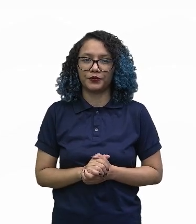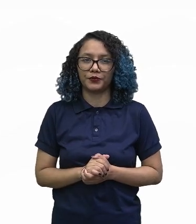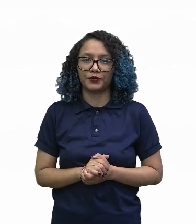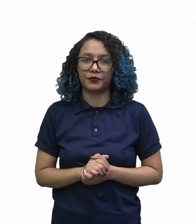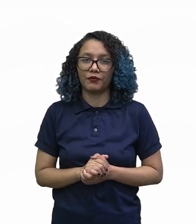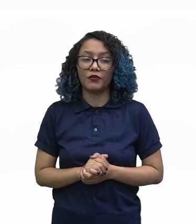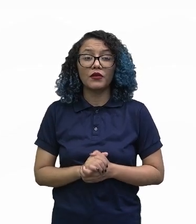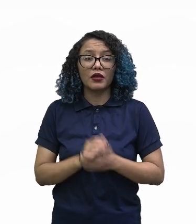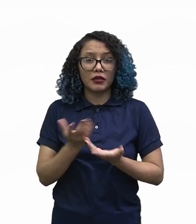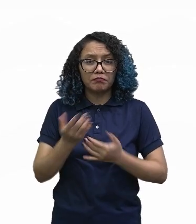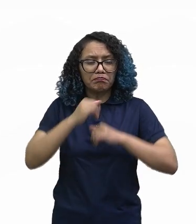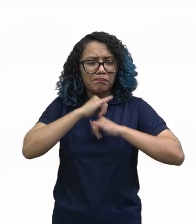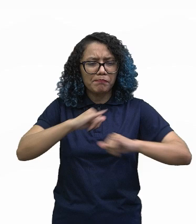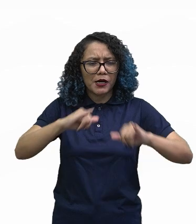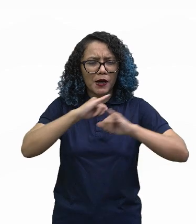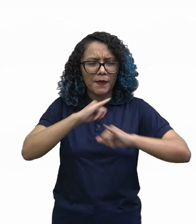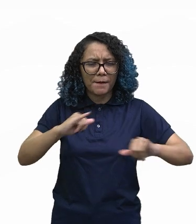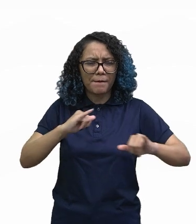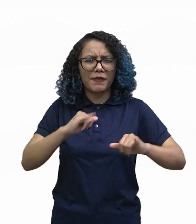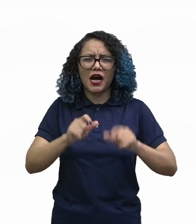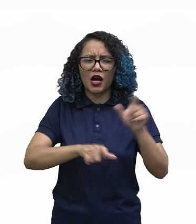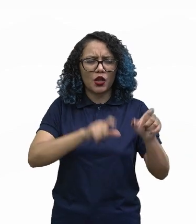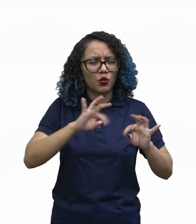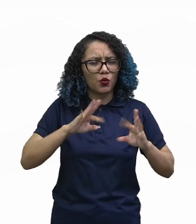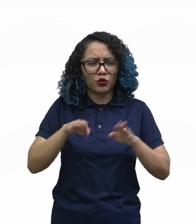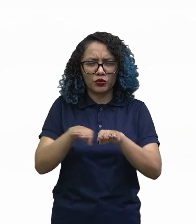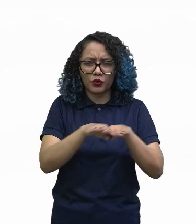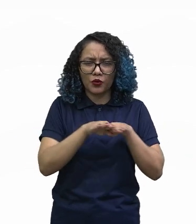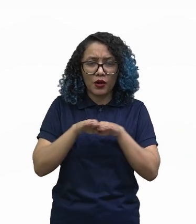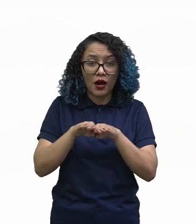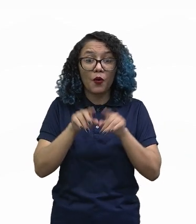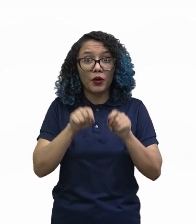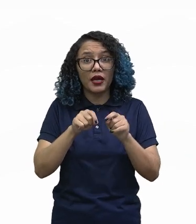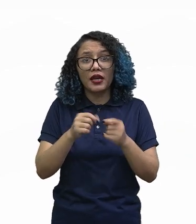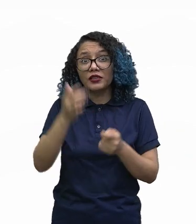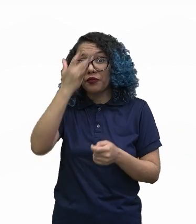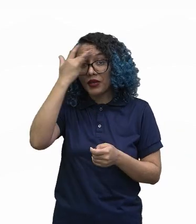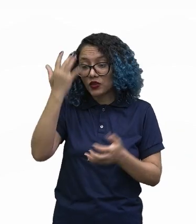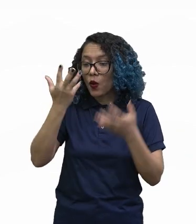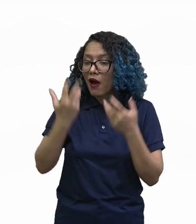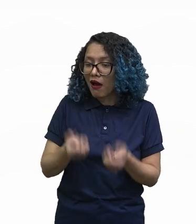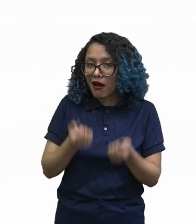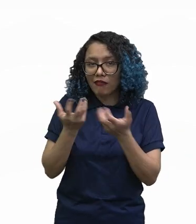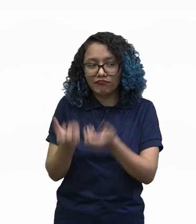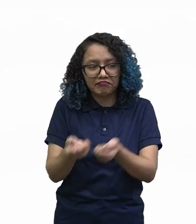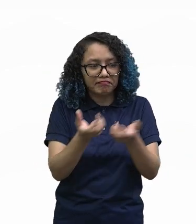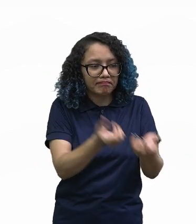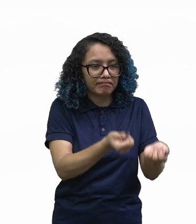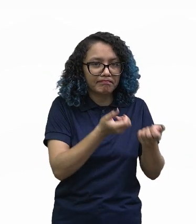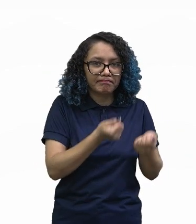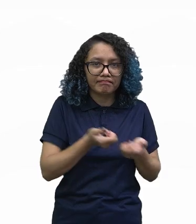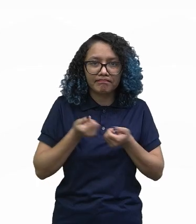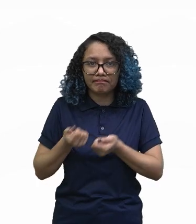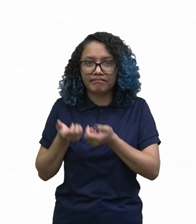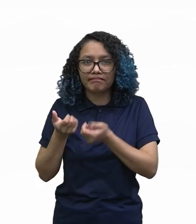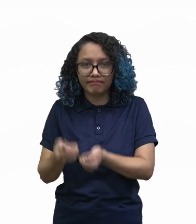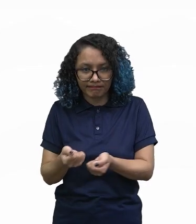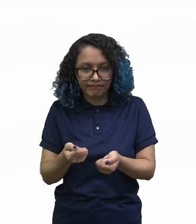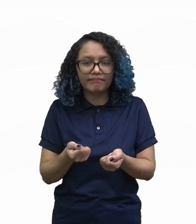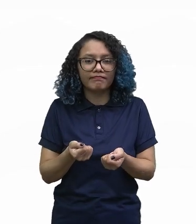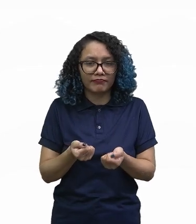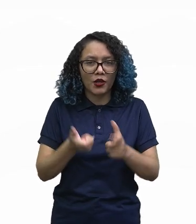cresceu rapidamente, atraindo milhares de sertanejos. Tá? Então, com a rápida ascensão